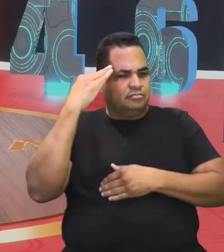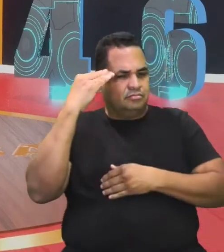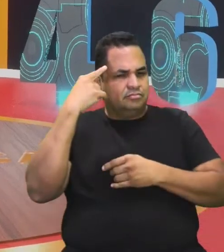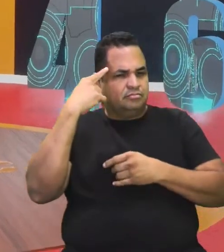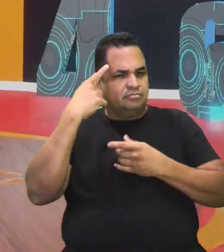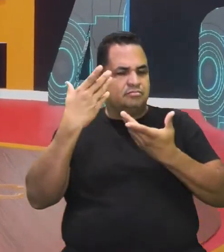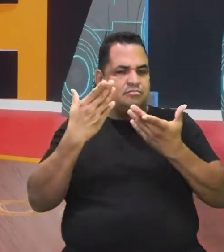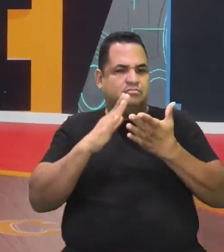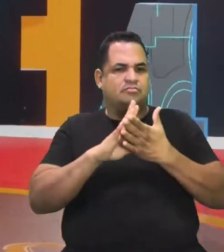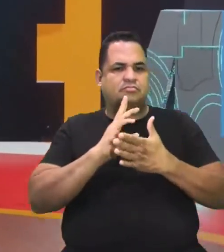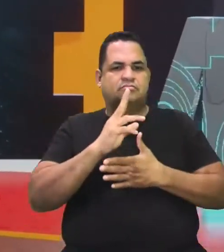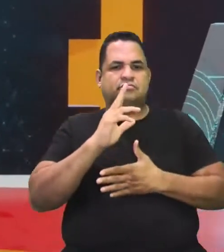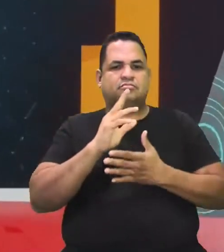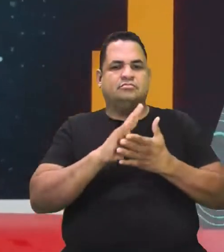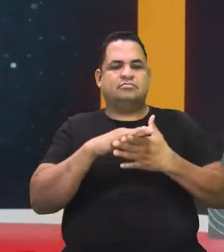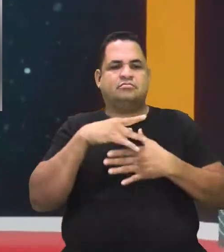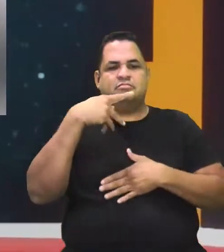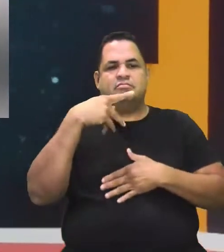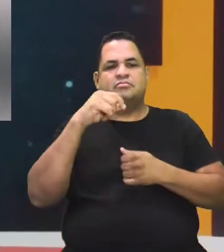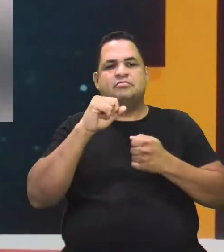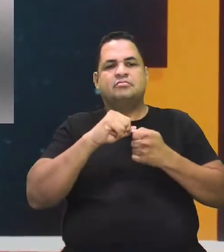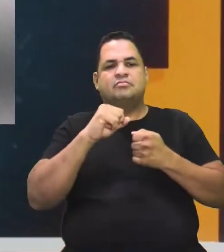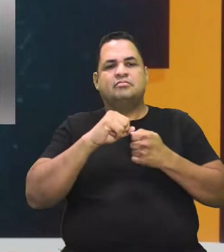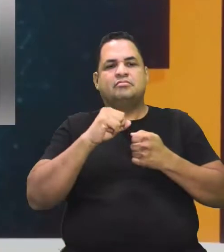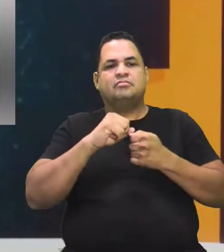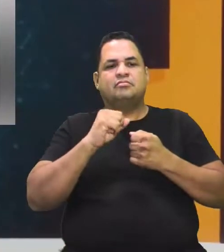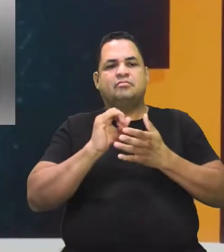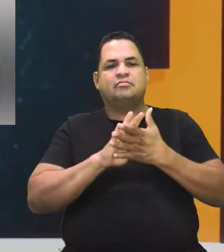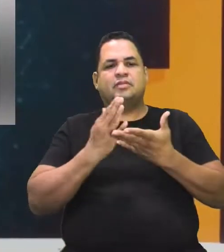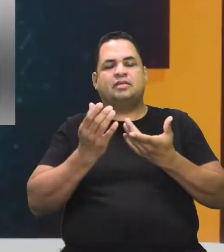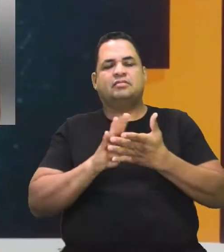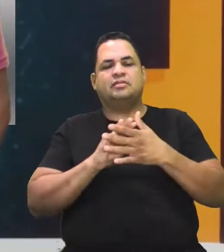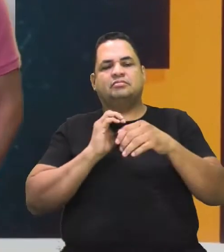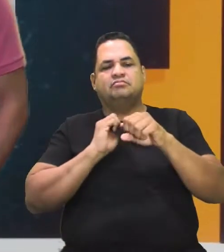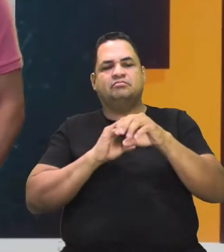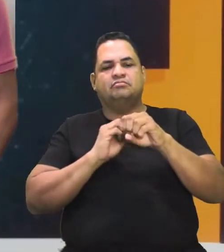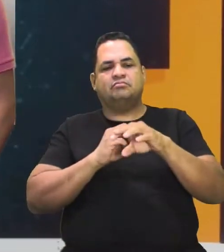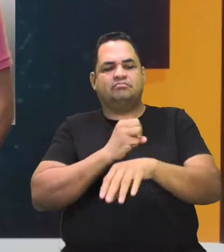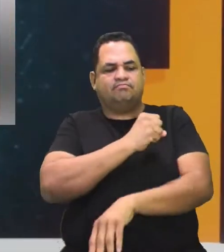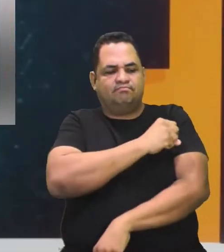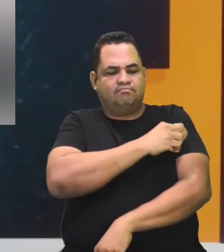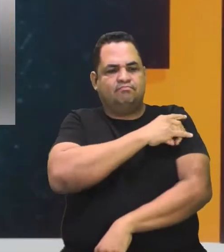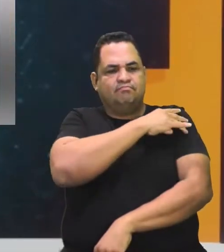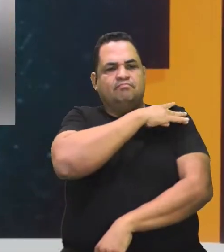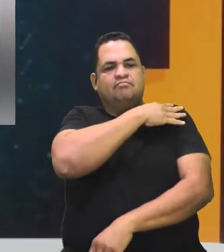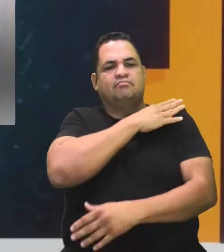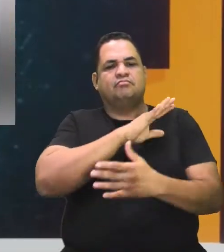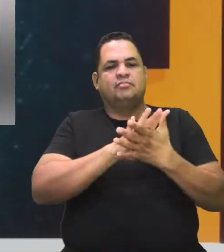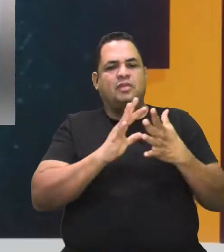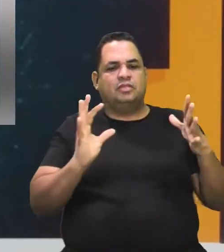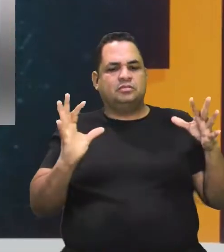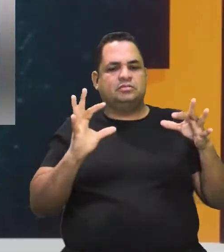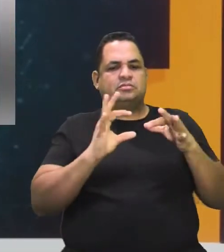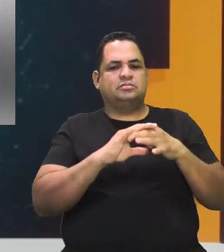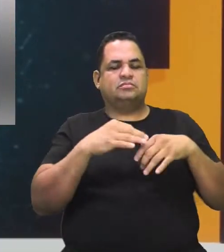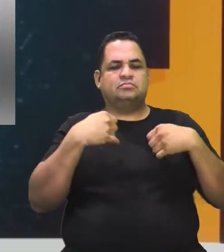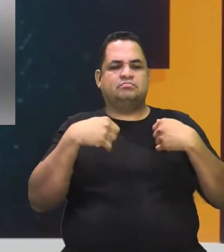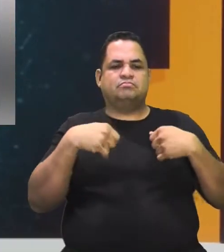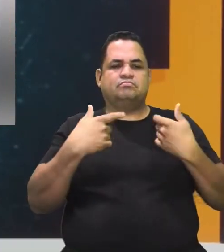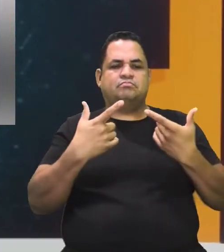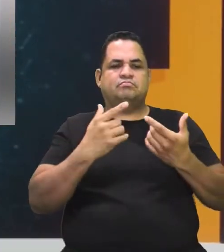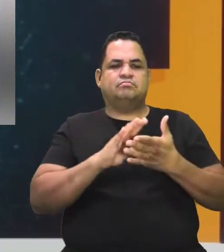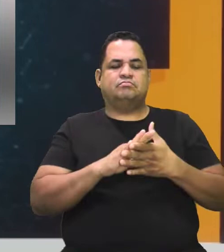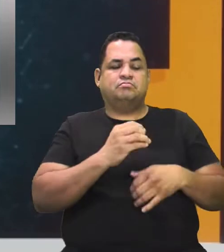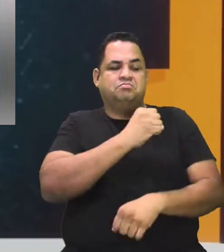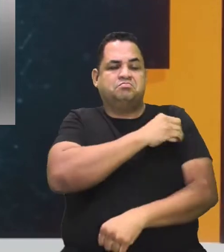entendendo e tudo mais. Sempre a gente vai fazer uma relação ao ensino fundamental, né? A gente vai fazer aquela conexão, porque você sabe que o